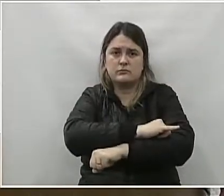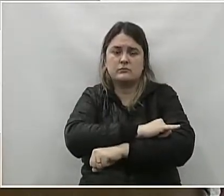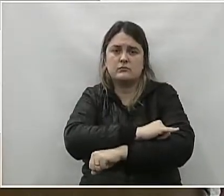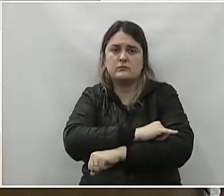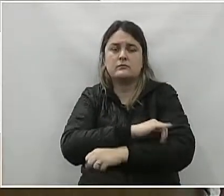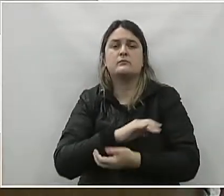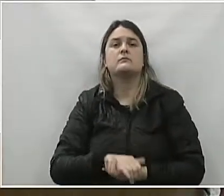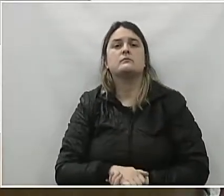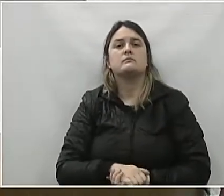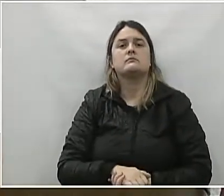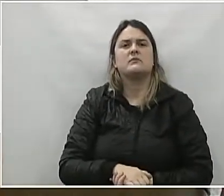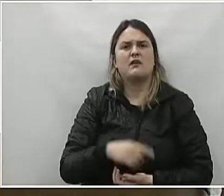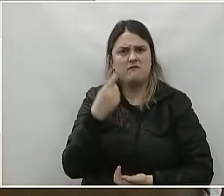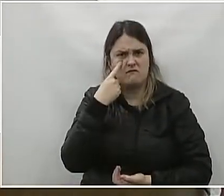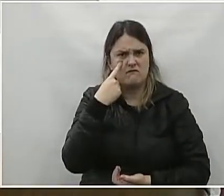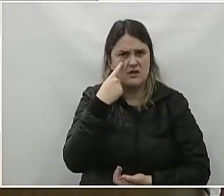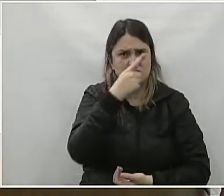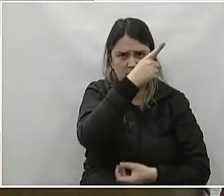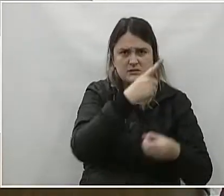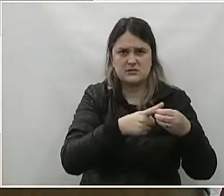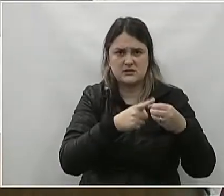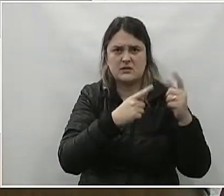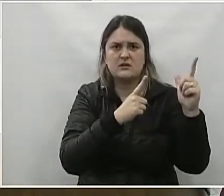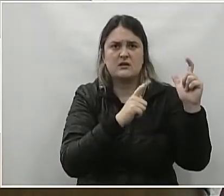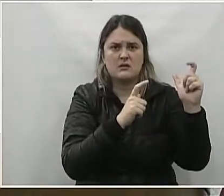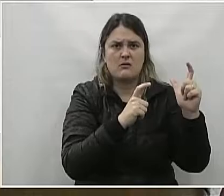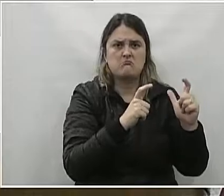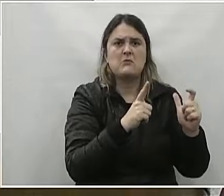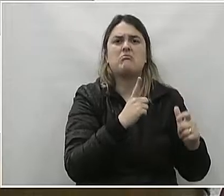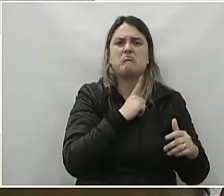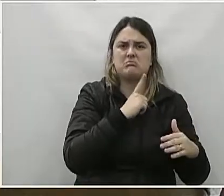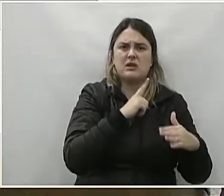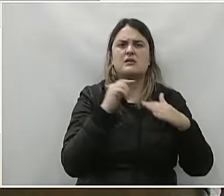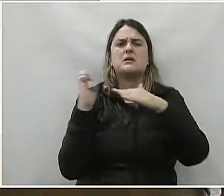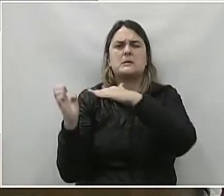que ele fez. Vá lá em Caçador e olhe hoje quantas